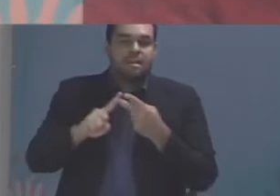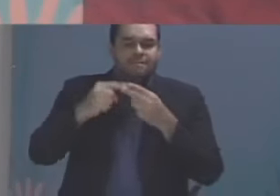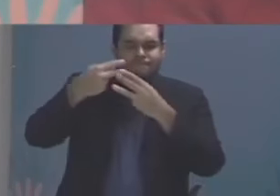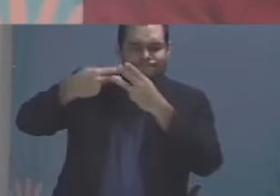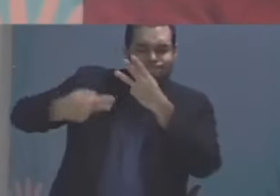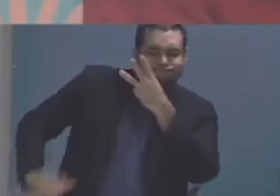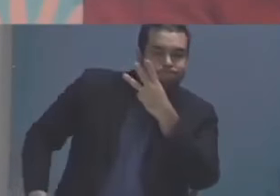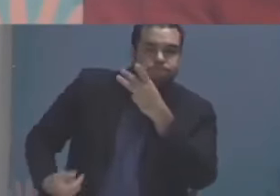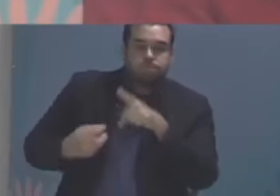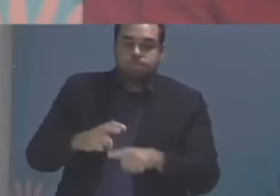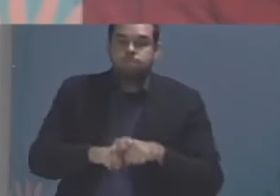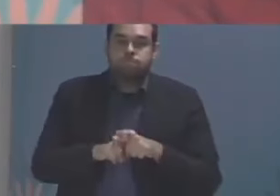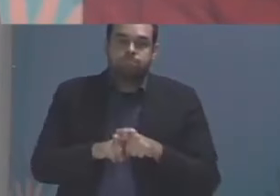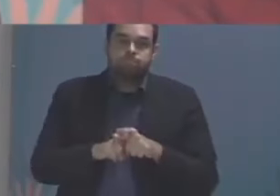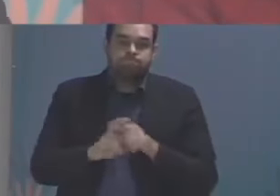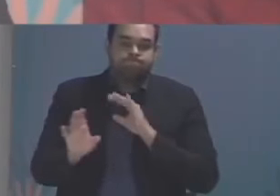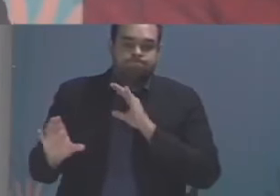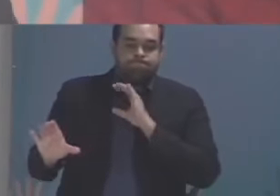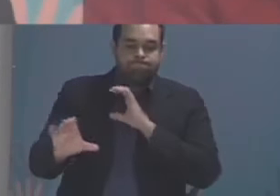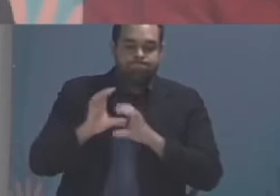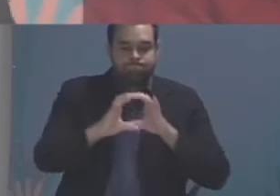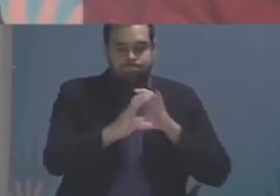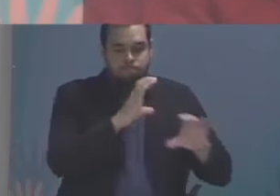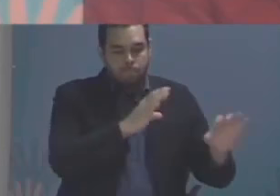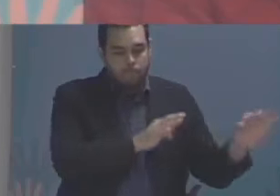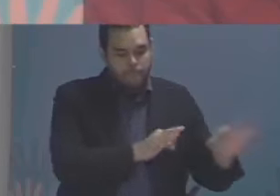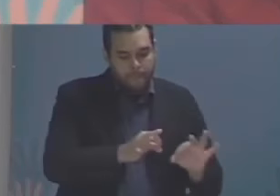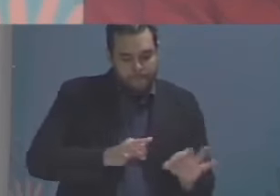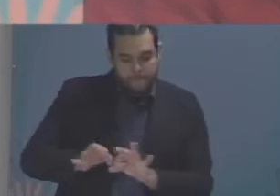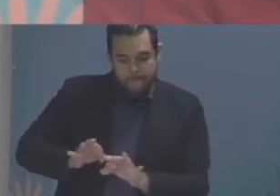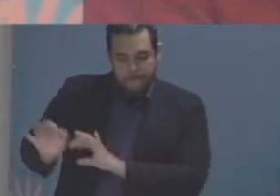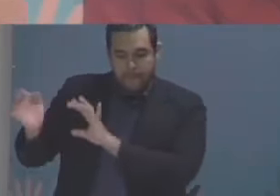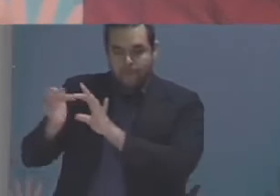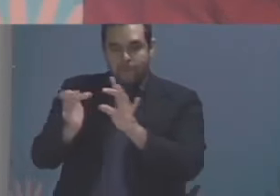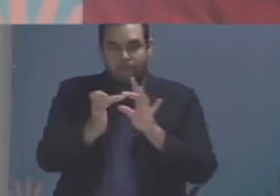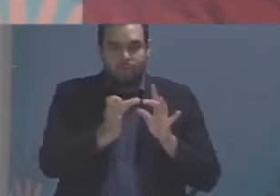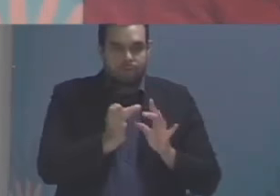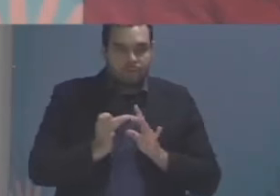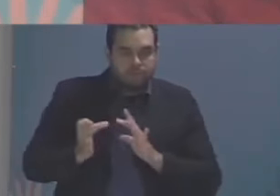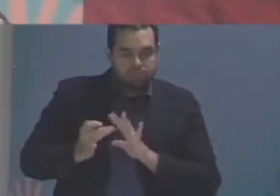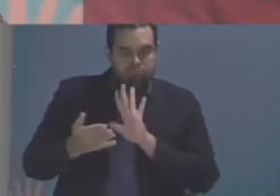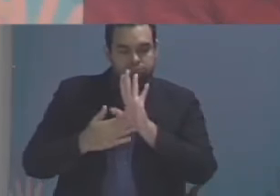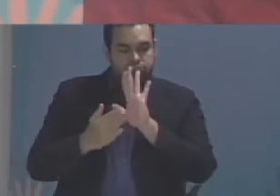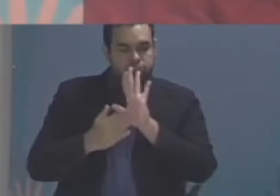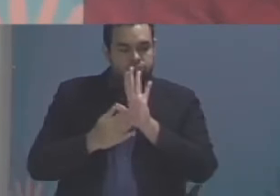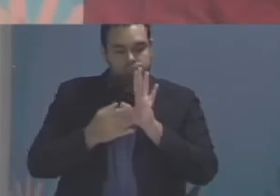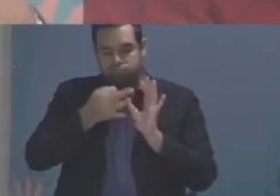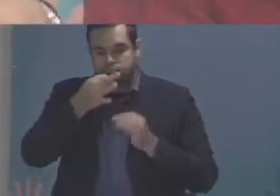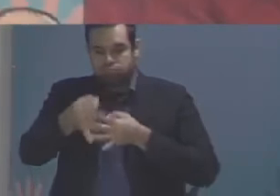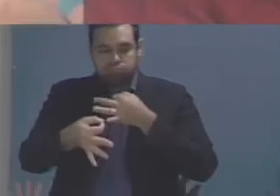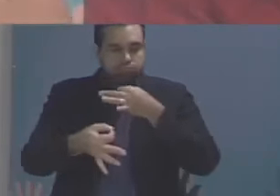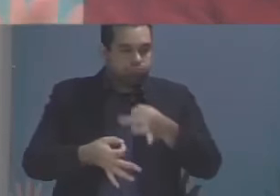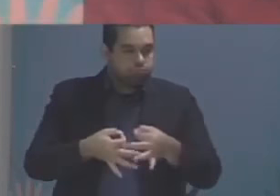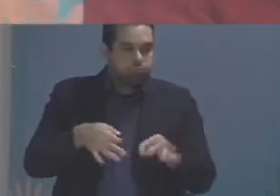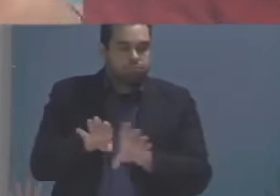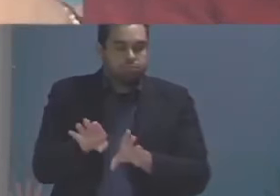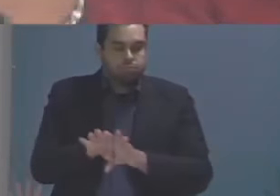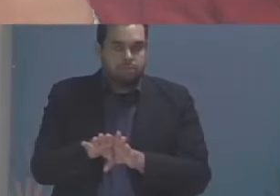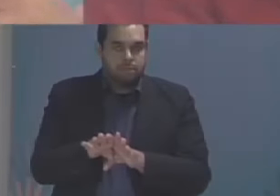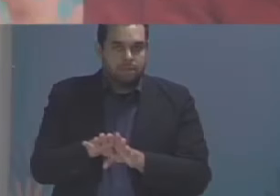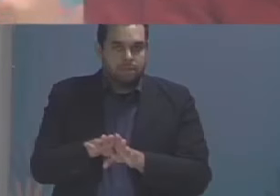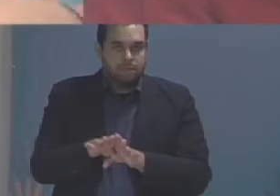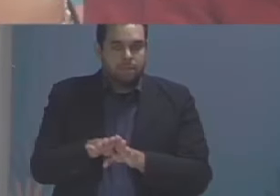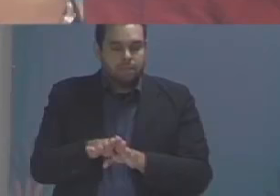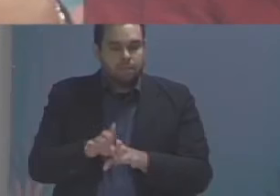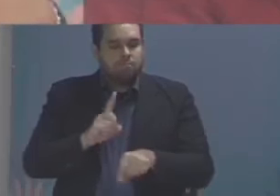áreas que se comunicam, se organizam, se conversam, propõem, inclusive